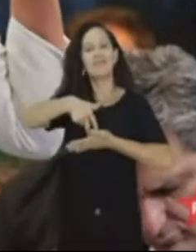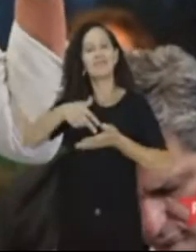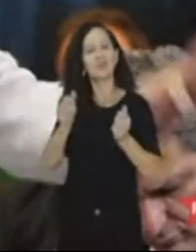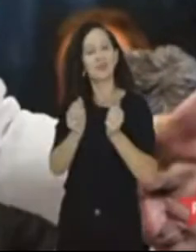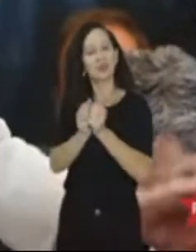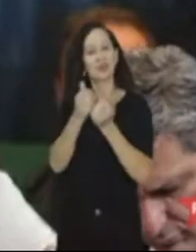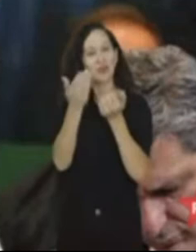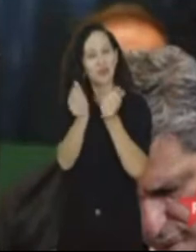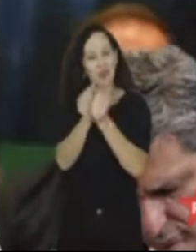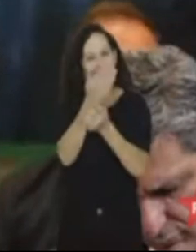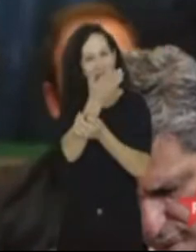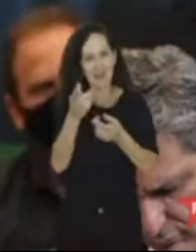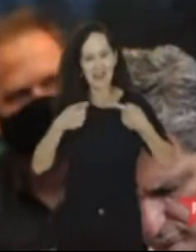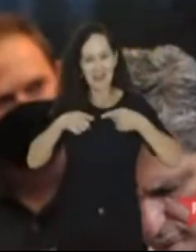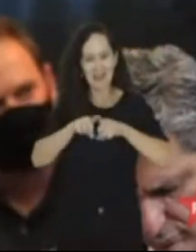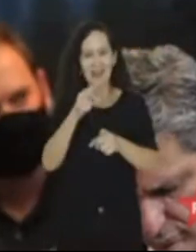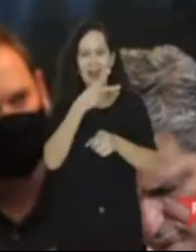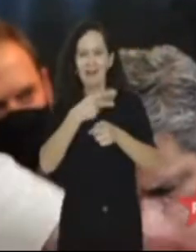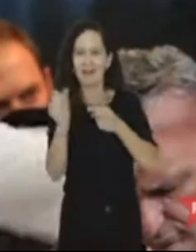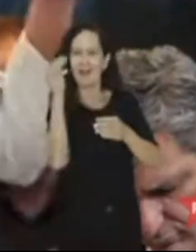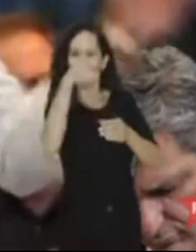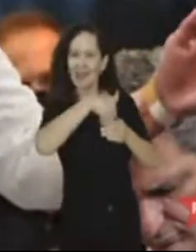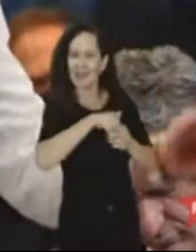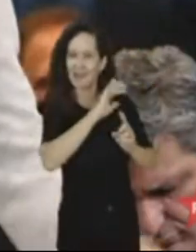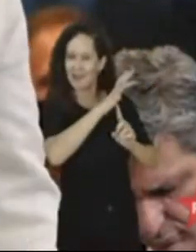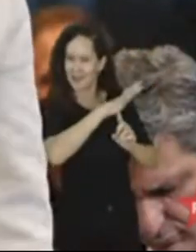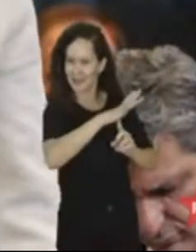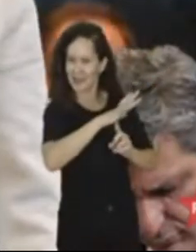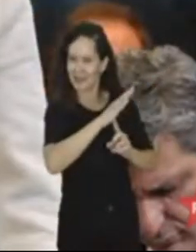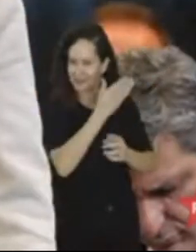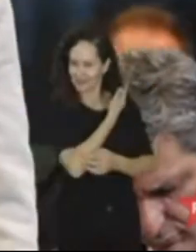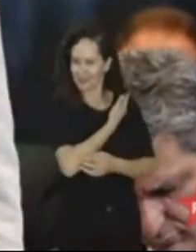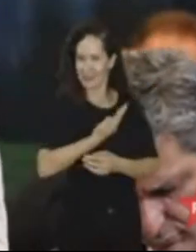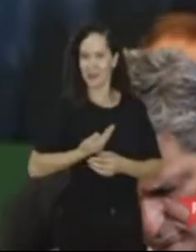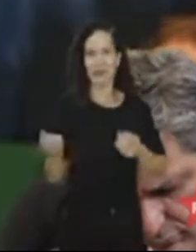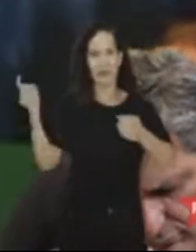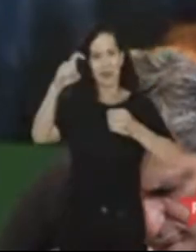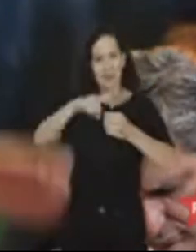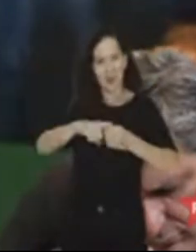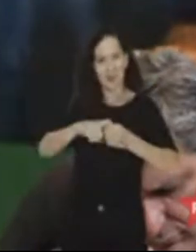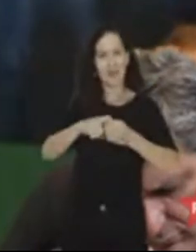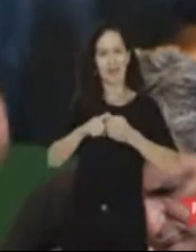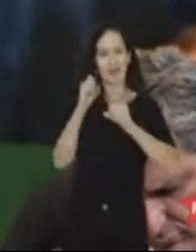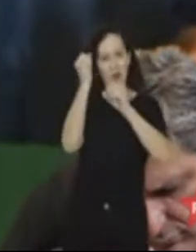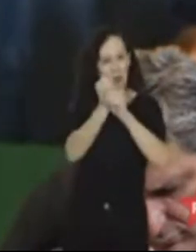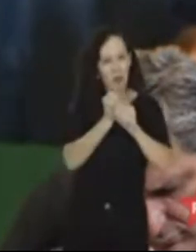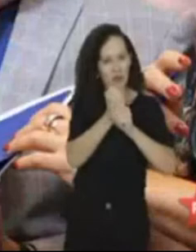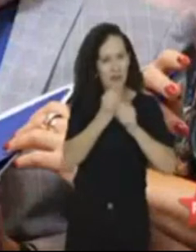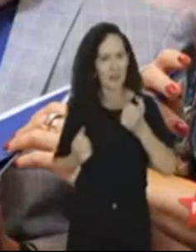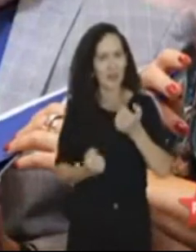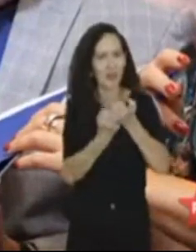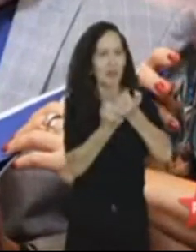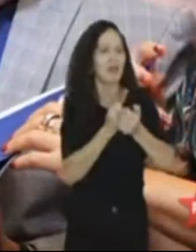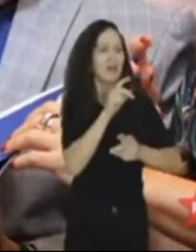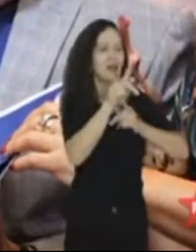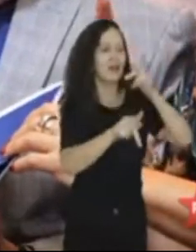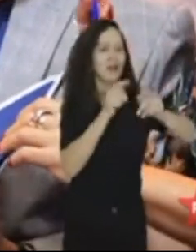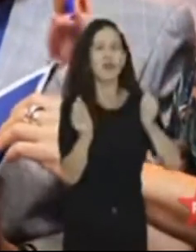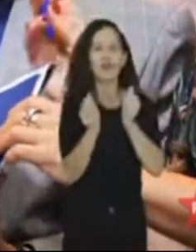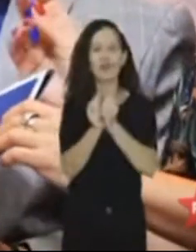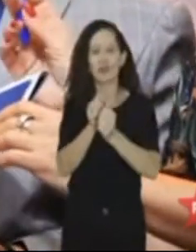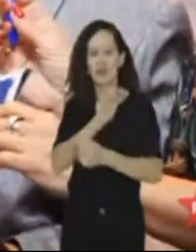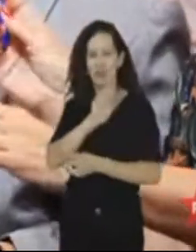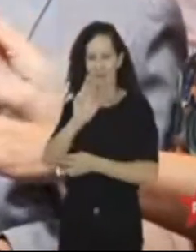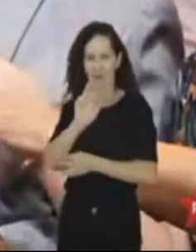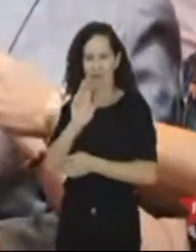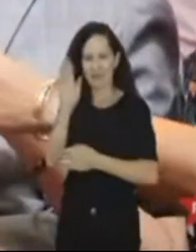para ganhar a eleição do Estado do Paraná, para recuperar esse Estado para o povo e, junto com Lula, ganhar a eleição no